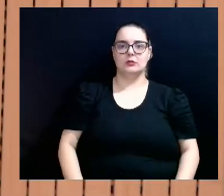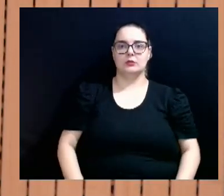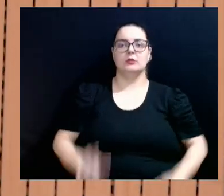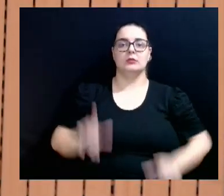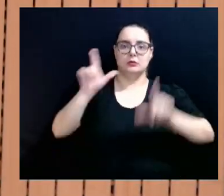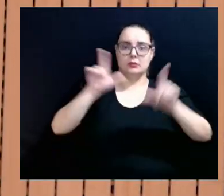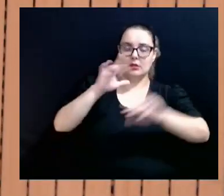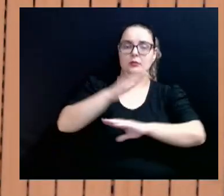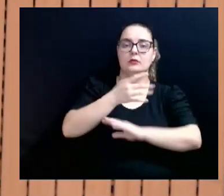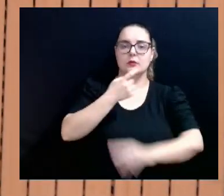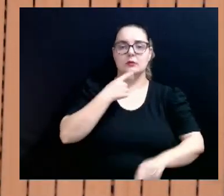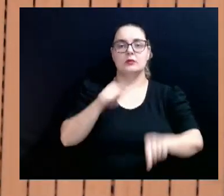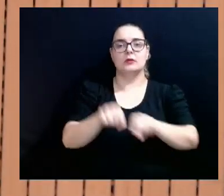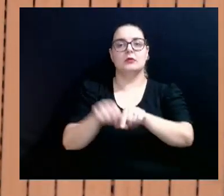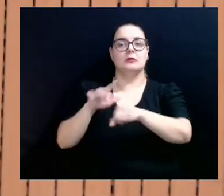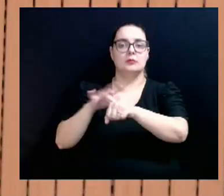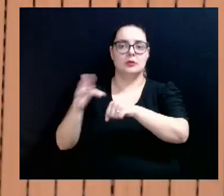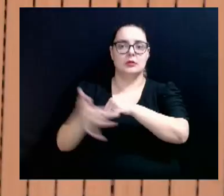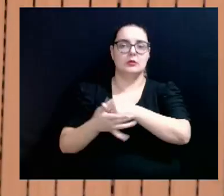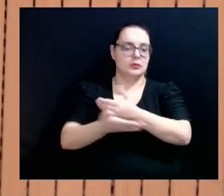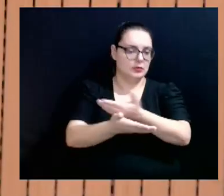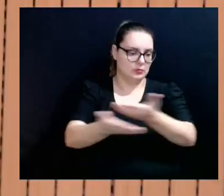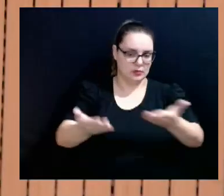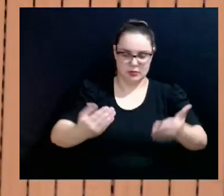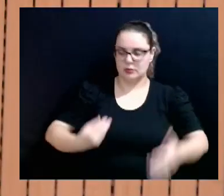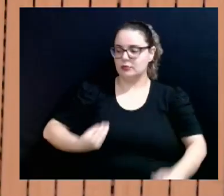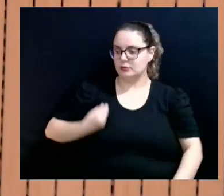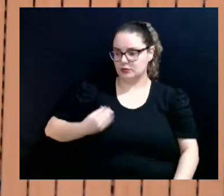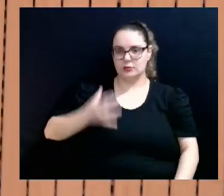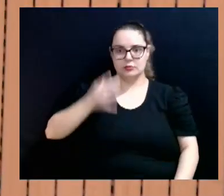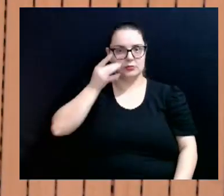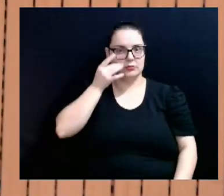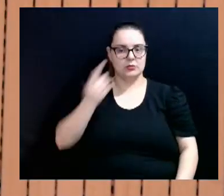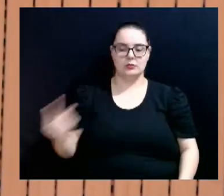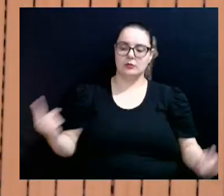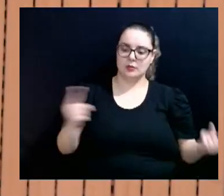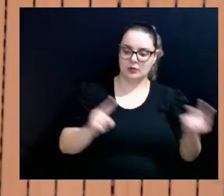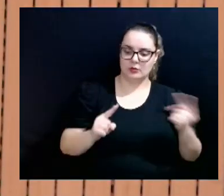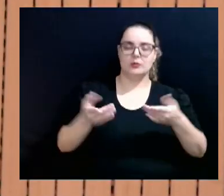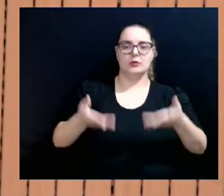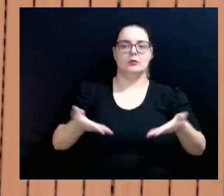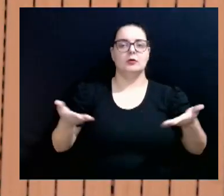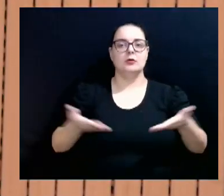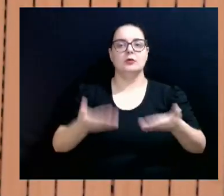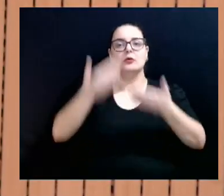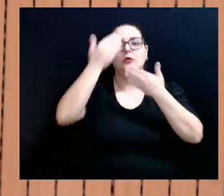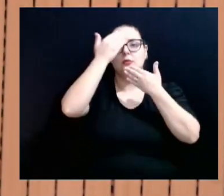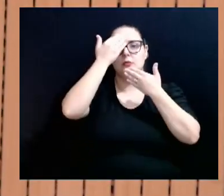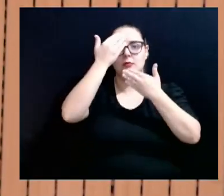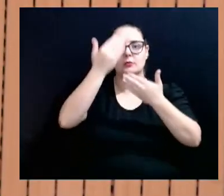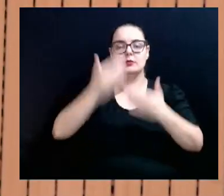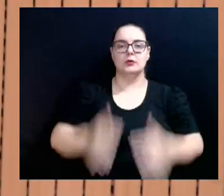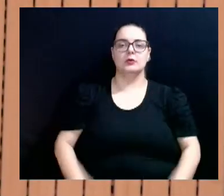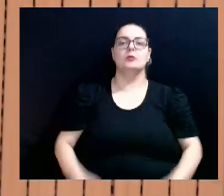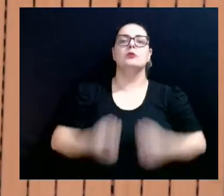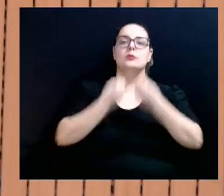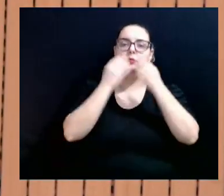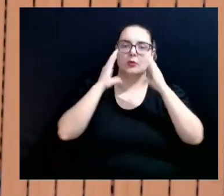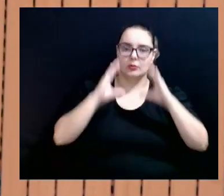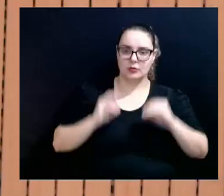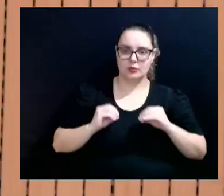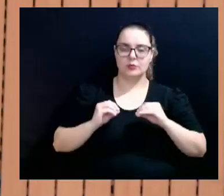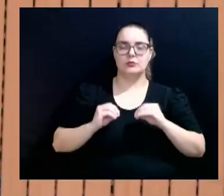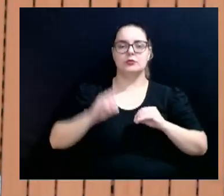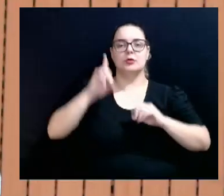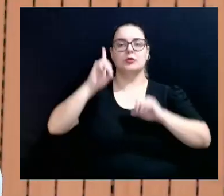das redes sociais, e vocês que se dispuseram a estar aqui. Meu muito obrigado, uma boa noite e que Deus continue